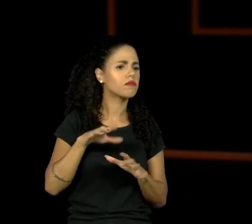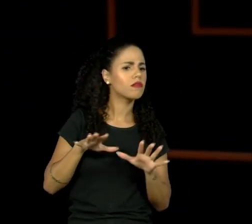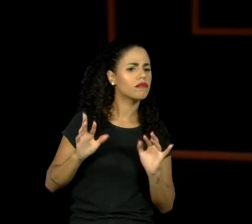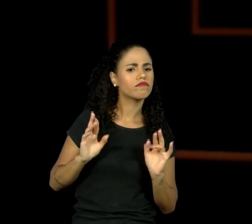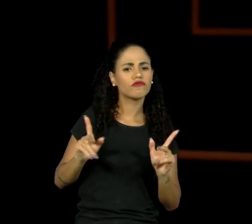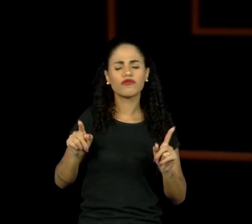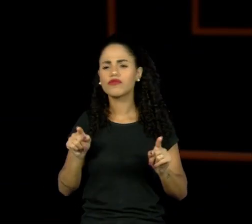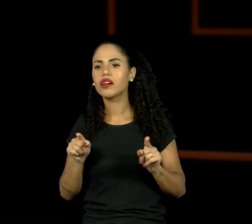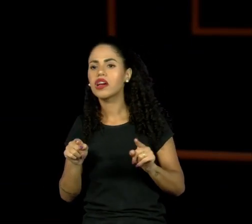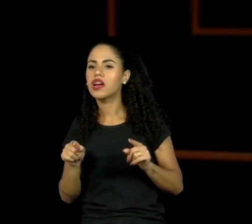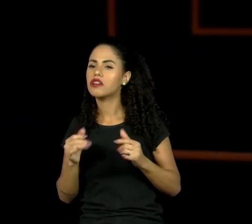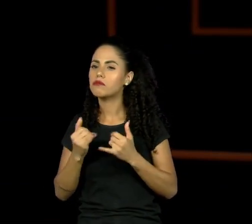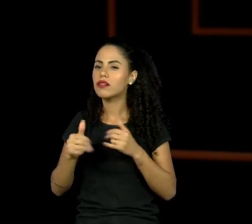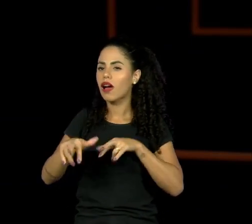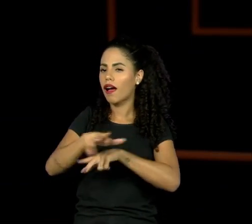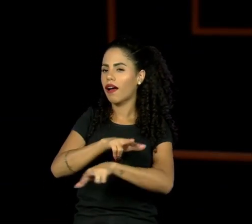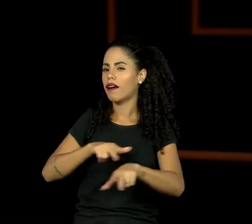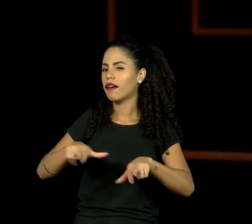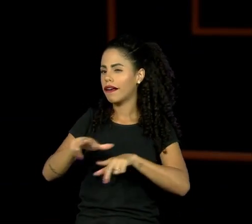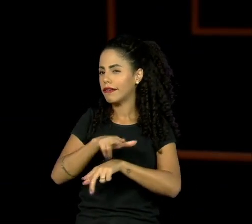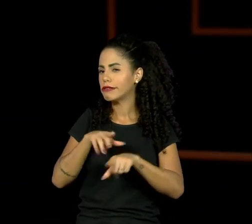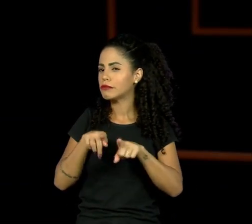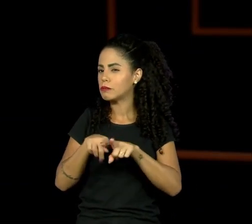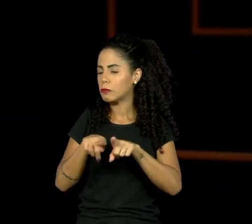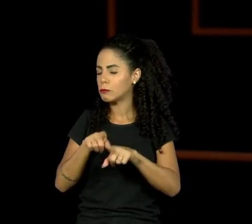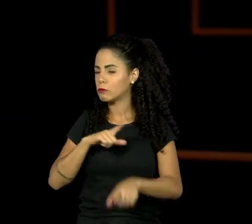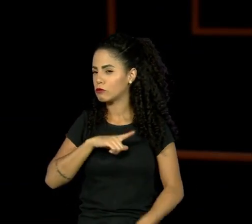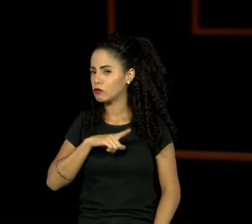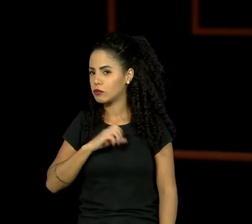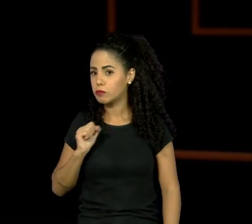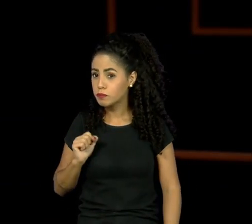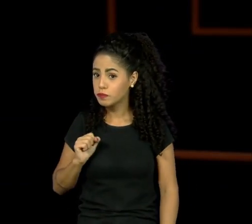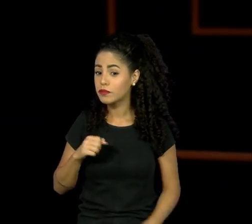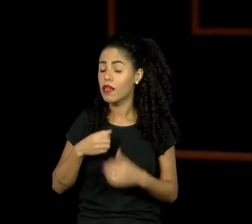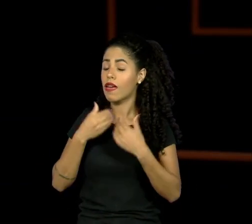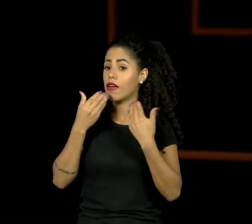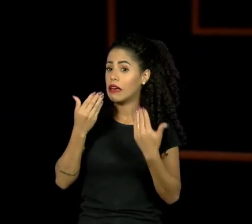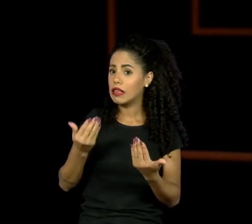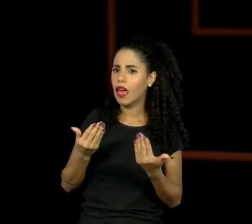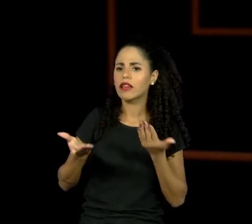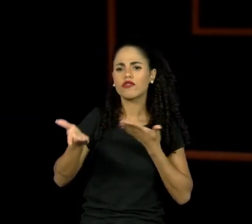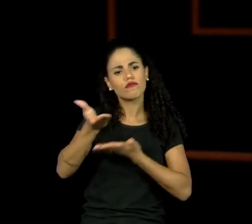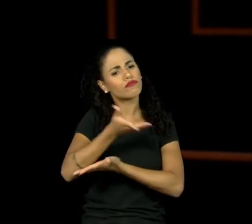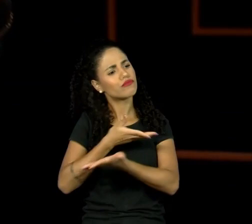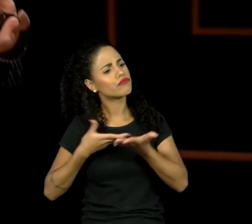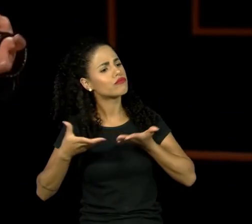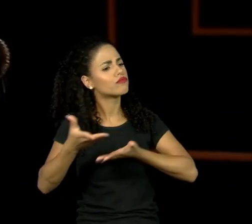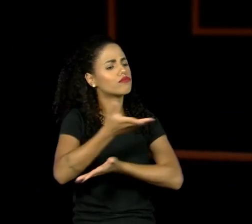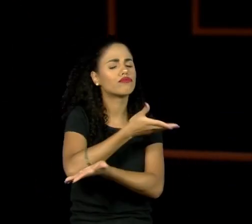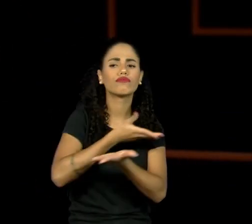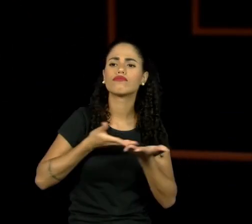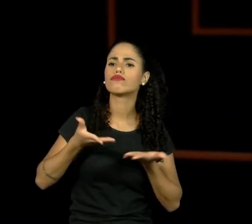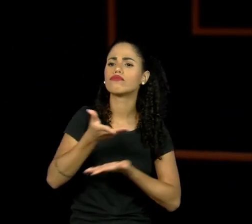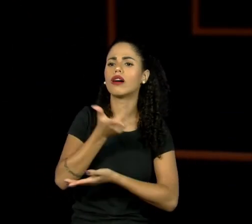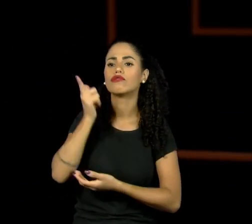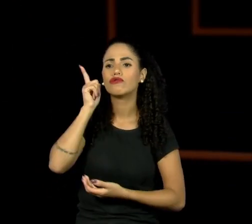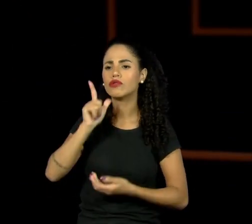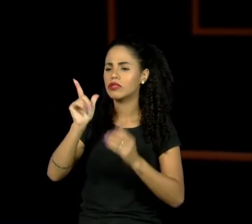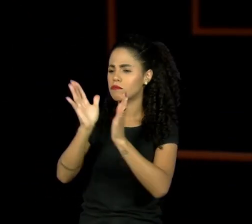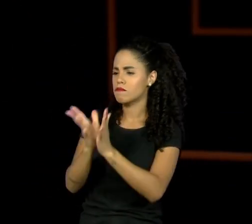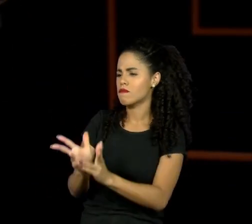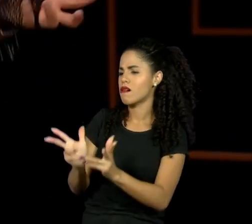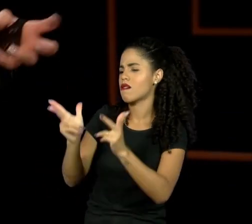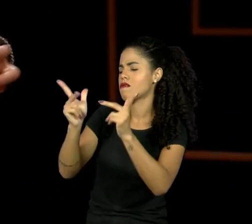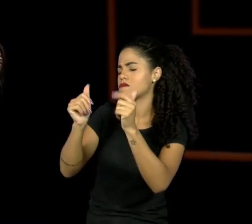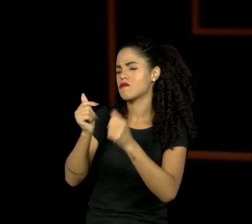diferentes, diversidade, né? E aí, era uma troca o tempo inteiro de coisas maravilhosas, sabe? De